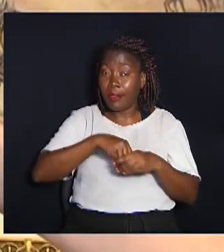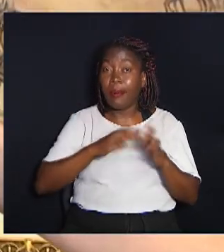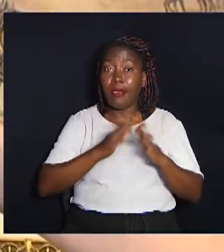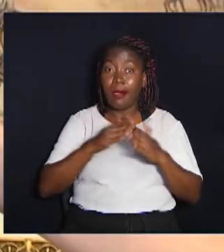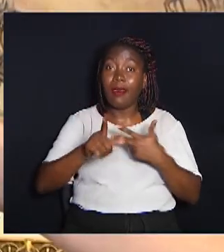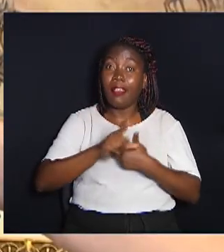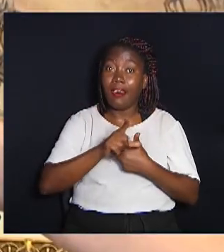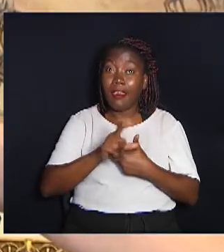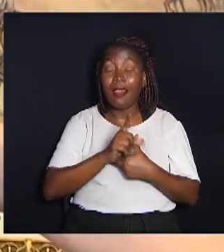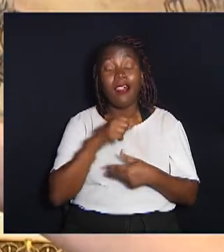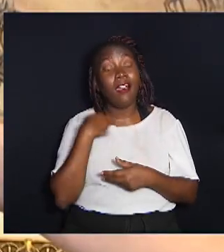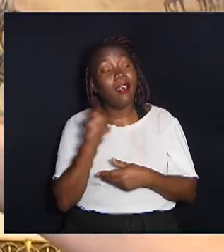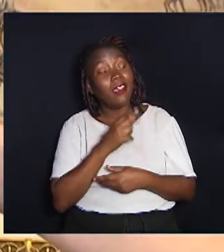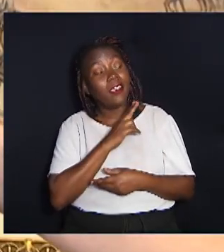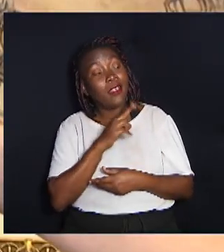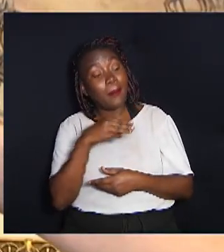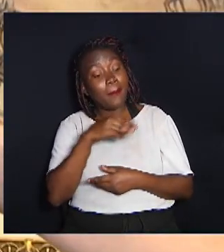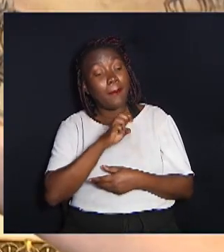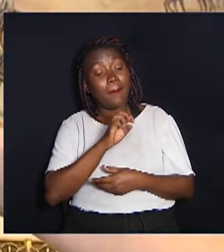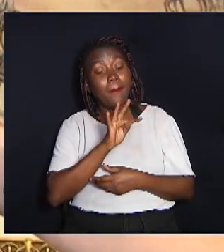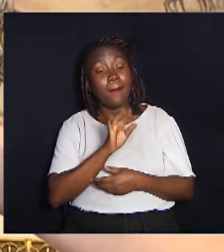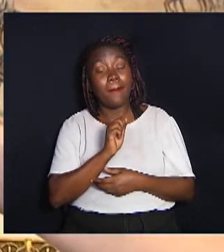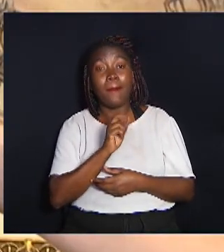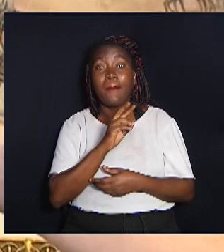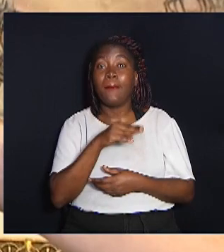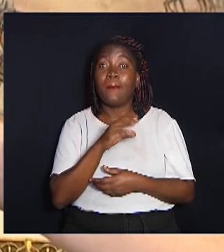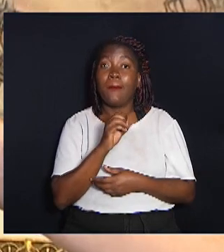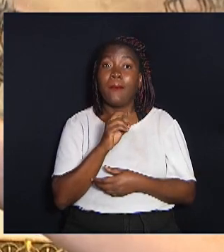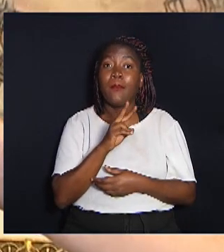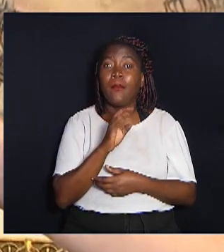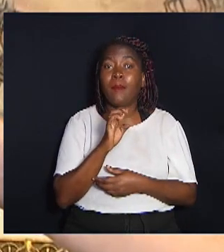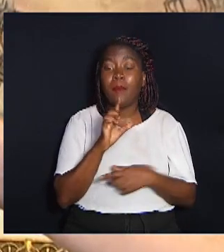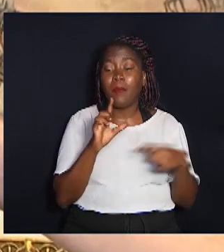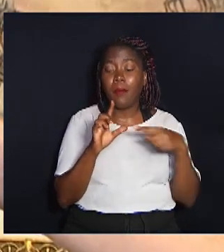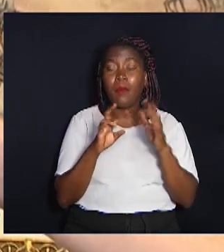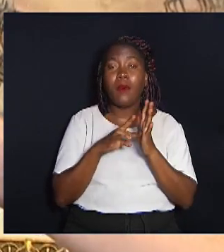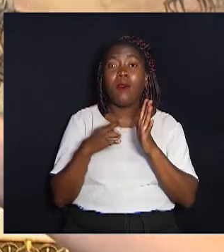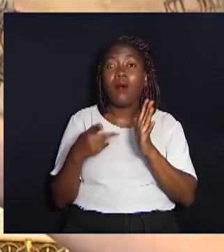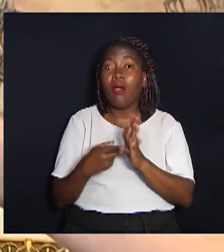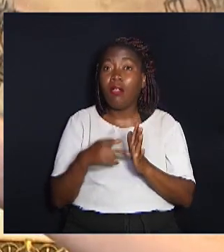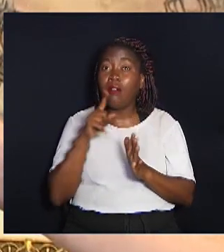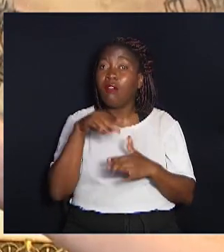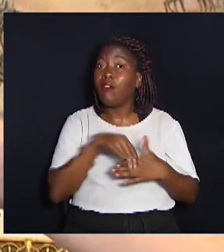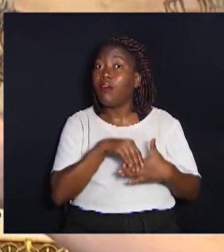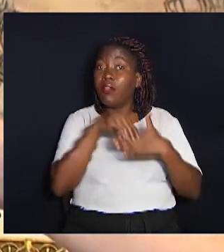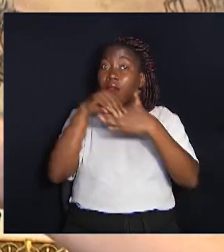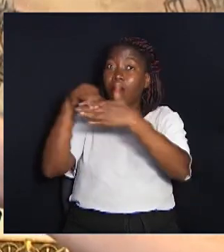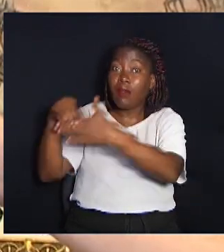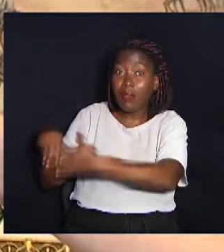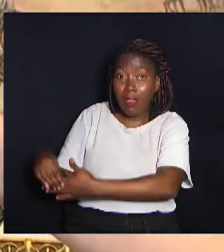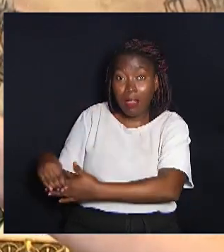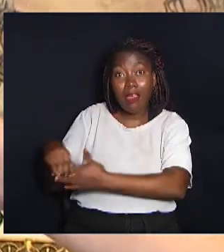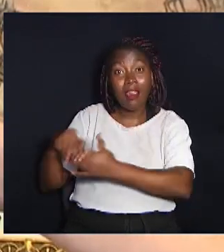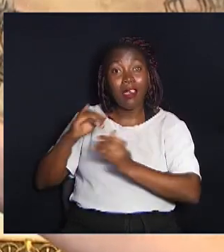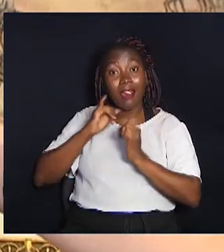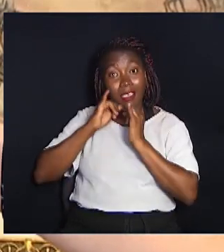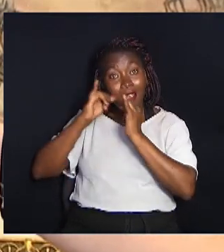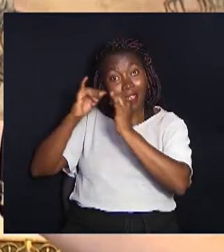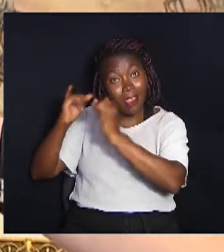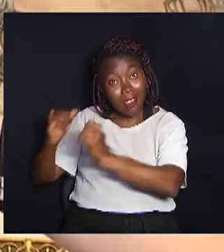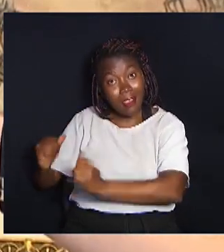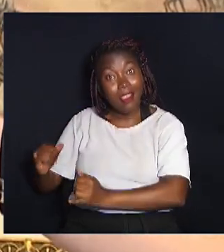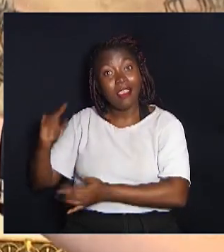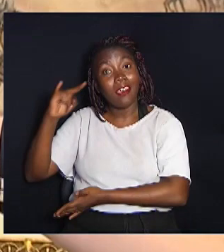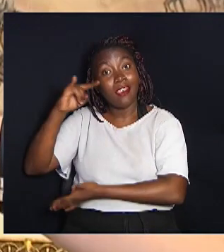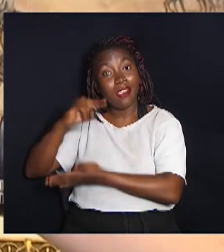chamando de Meca Móvel. O que é o Meca Móvel? É a gente levar essas informações, levar esses